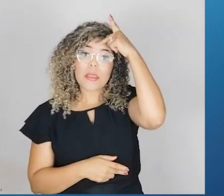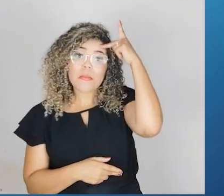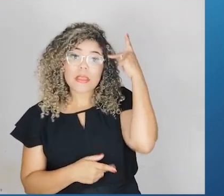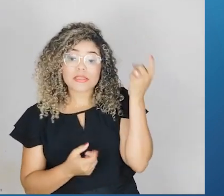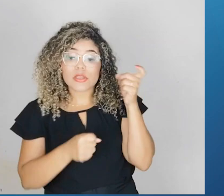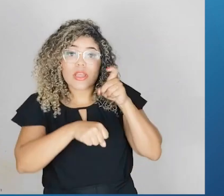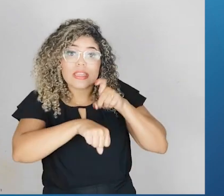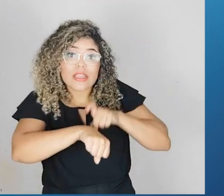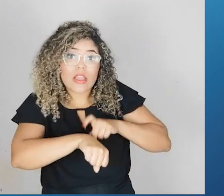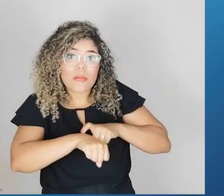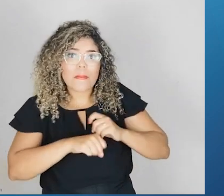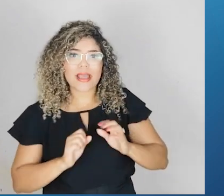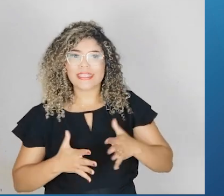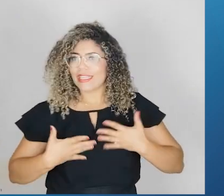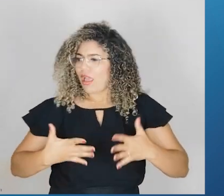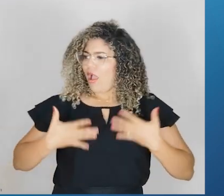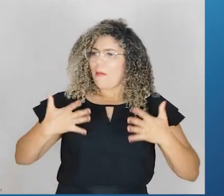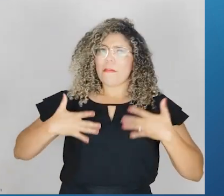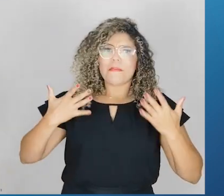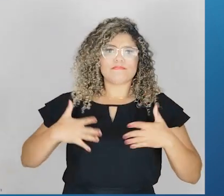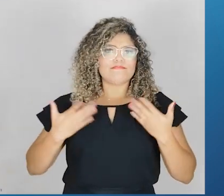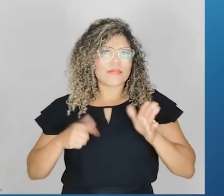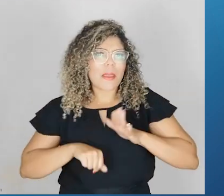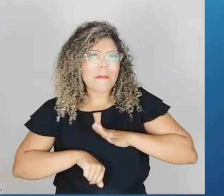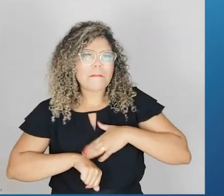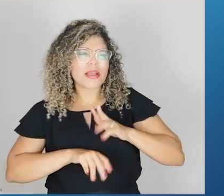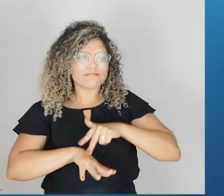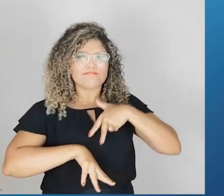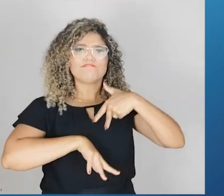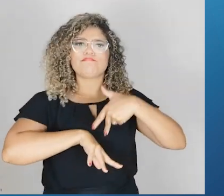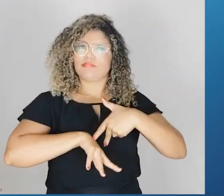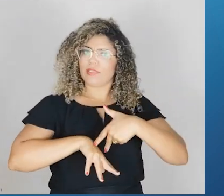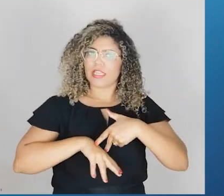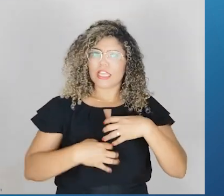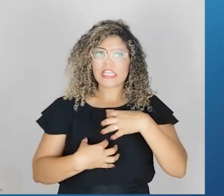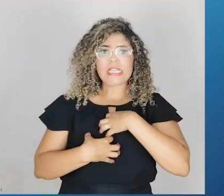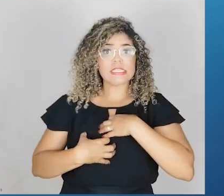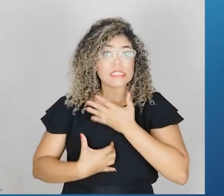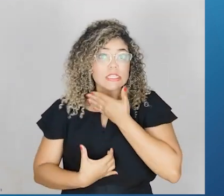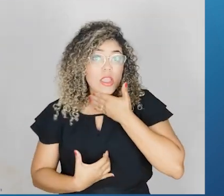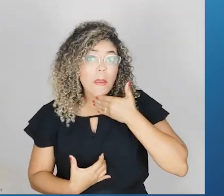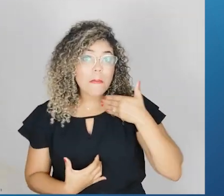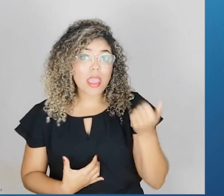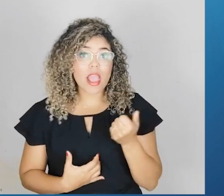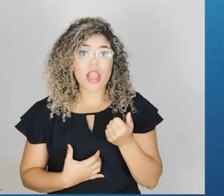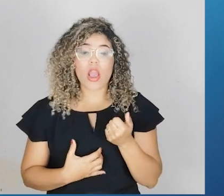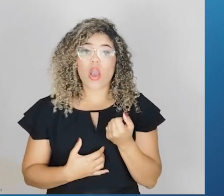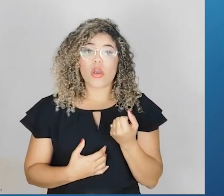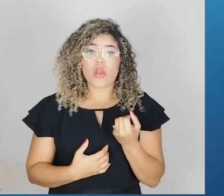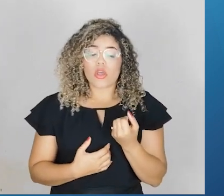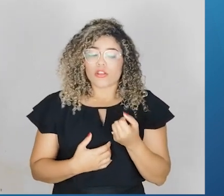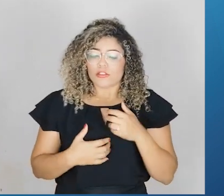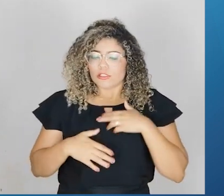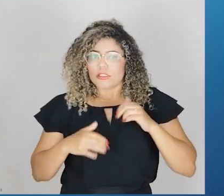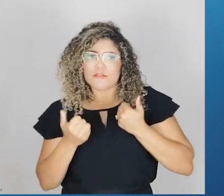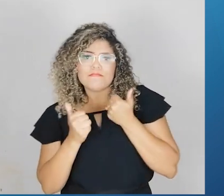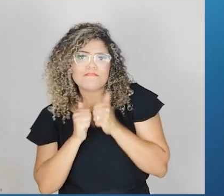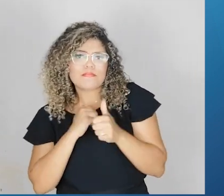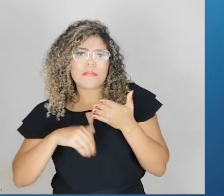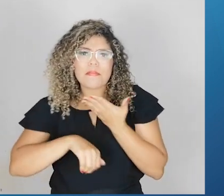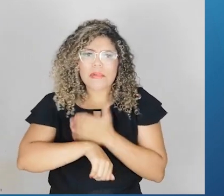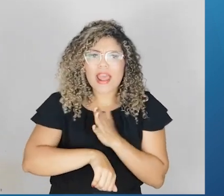nesse momento estão mais eufóricas, estão mais dispostas, se sentem melhor em relação à atuação em um esporte.